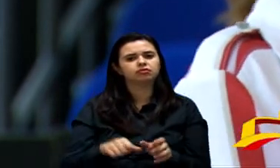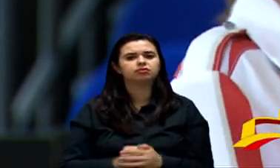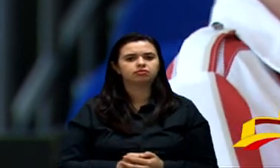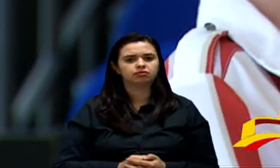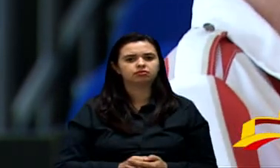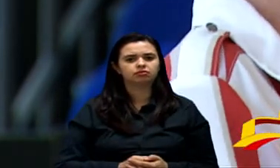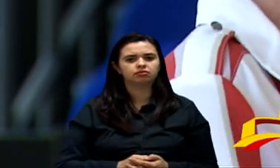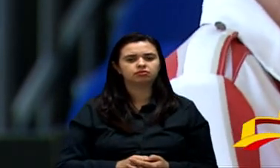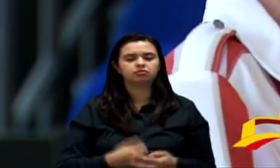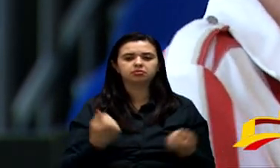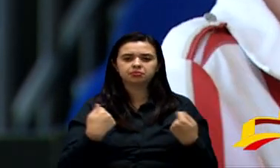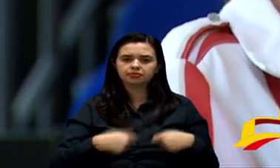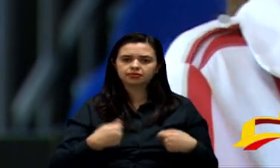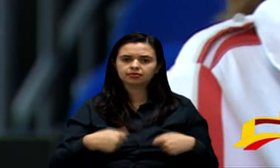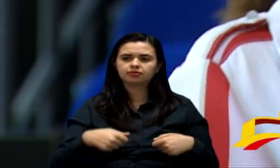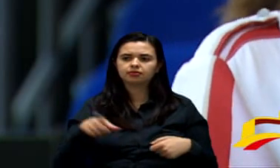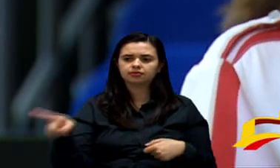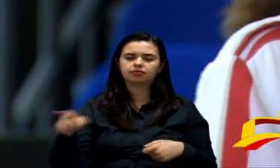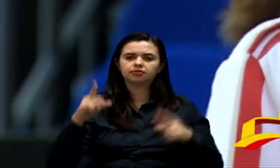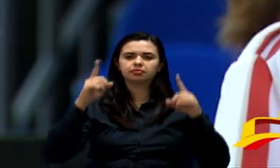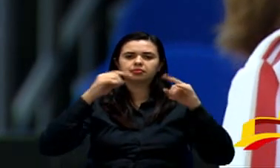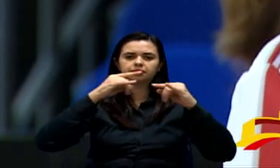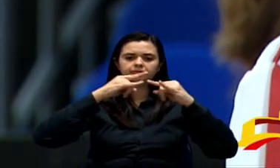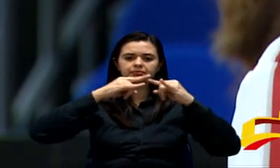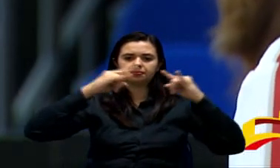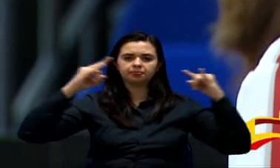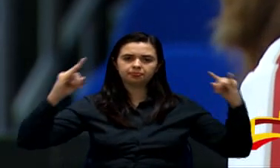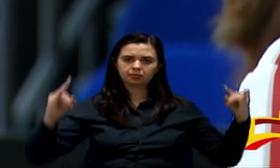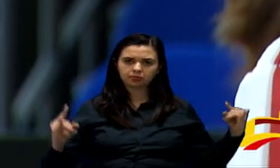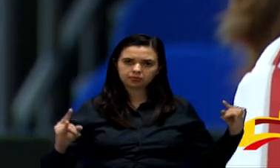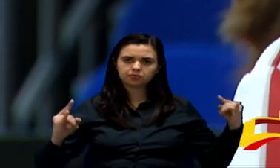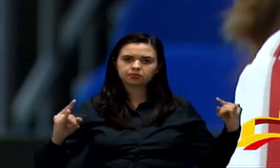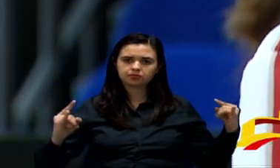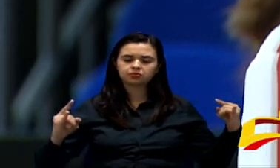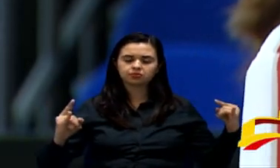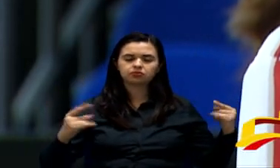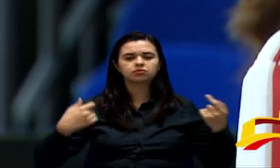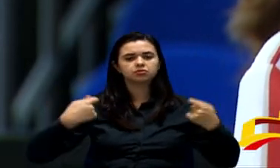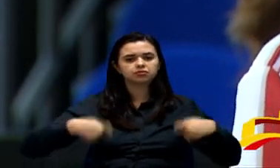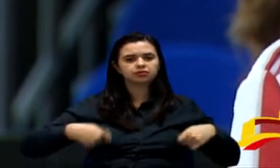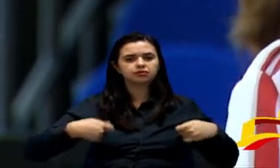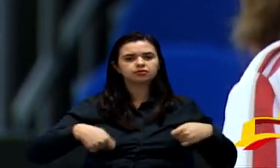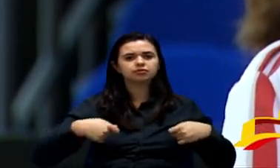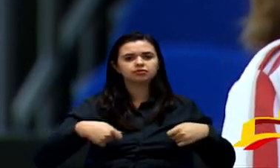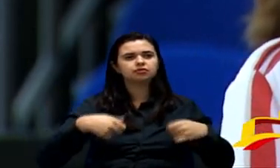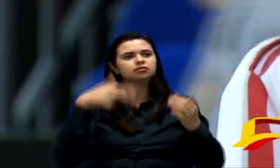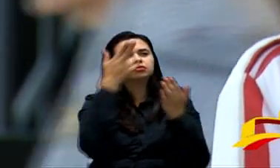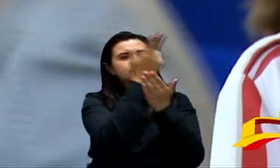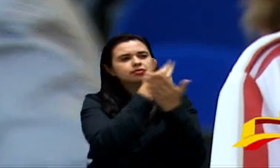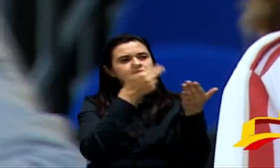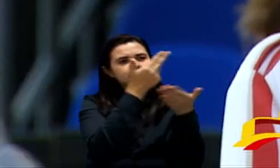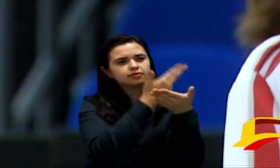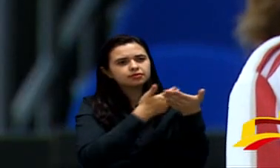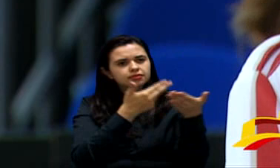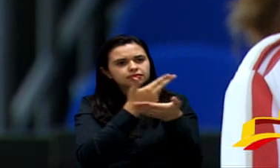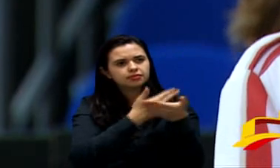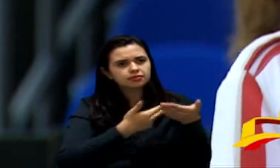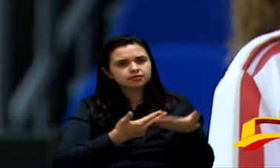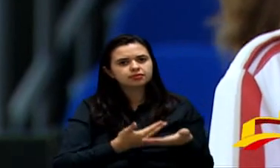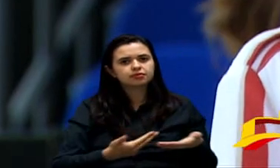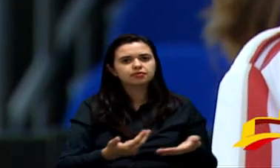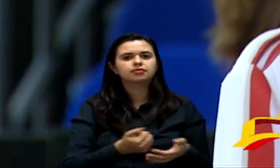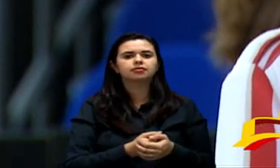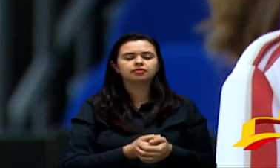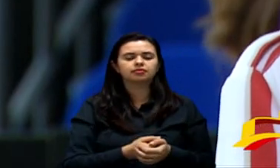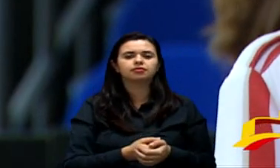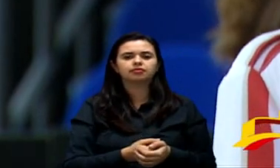que haja pintura de grafite, de grafiteiros da cidade, que a Flávia Aguilera possa fazer a exposição, possa